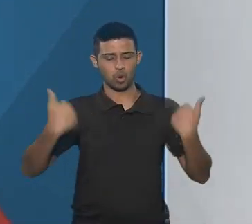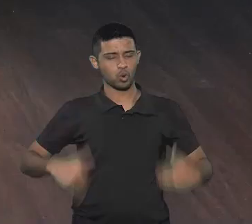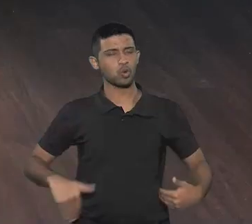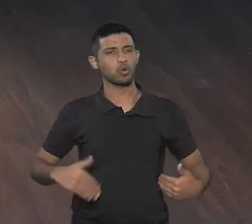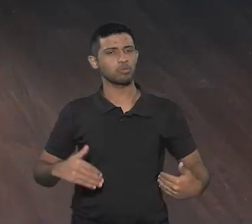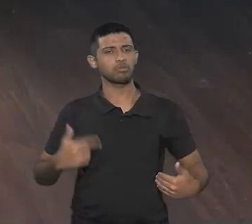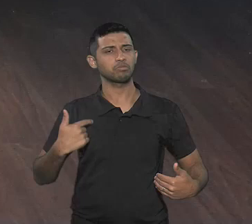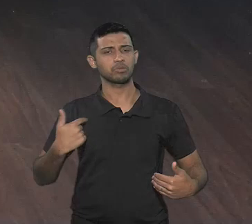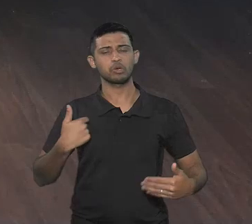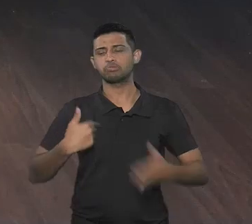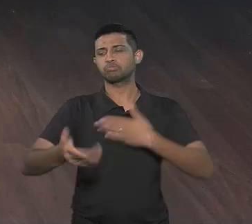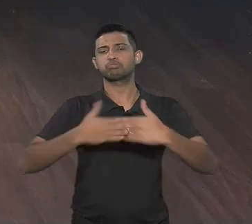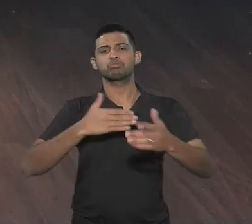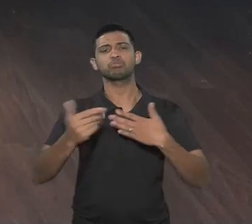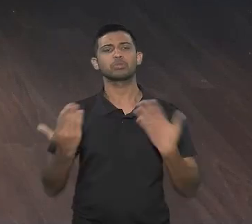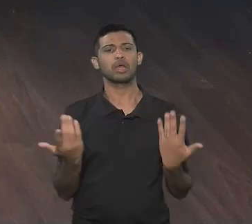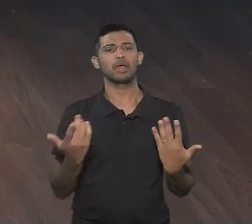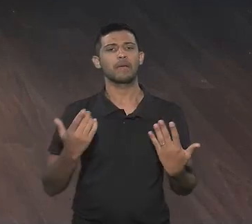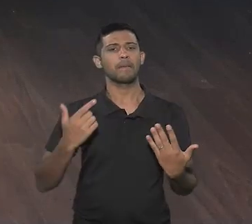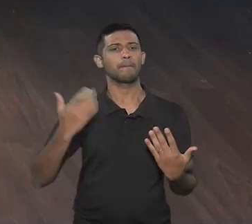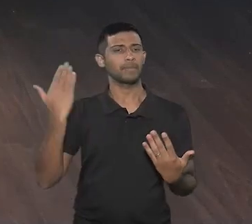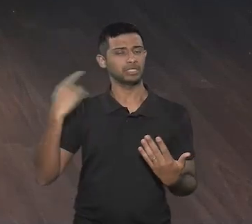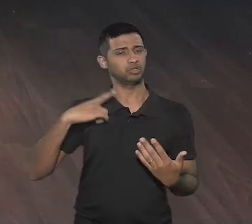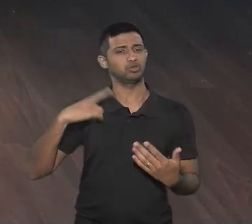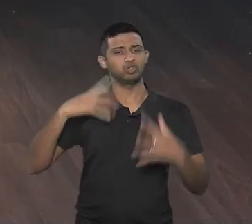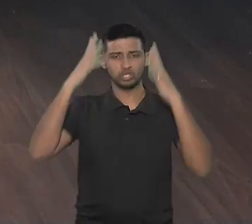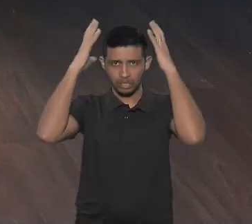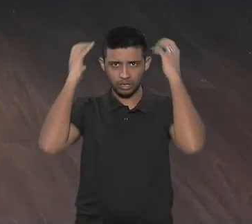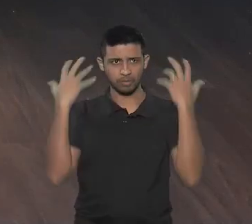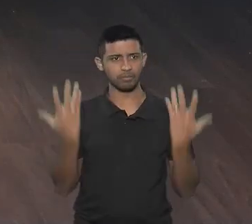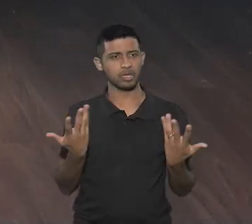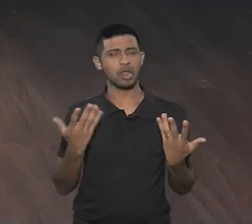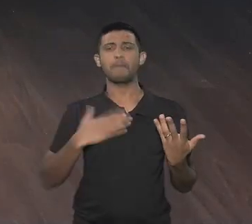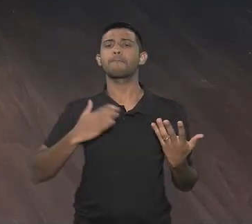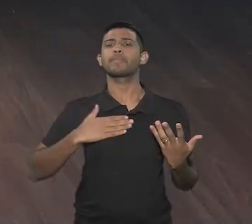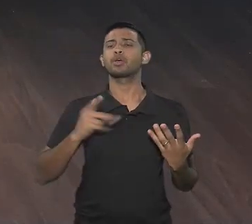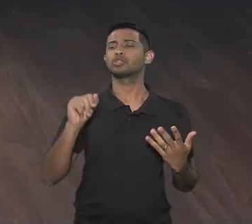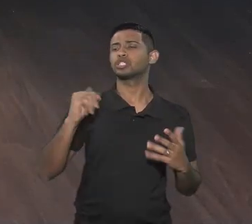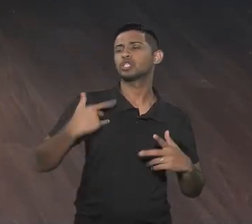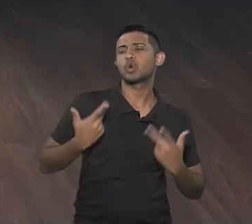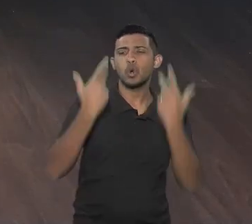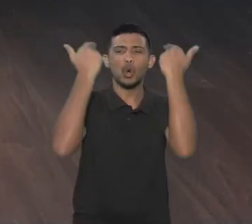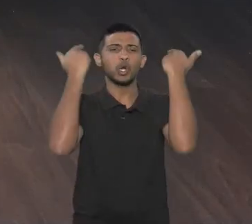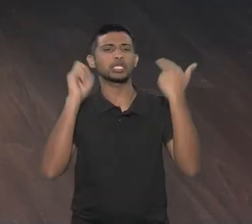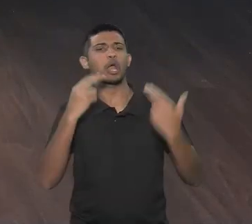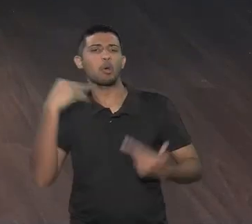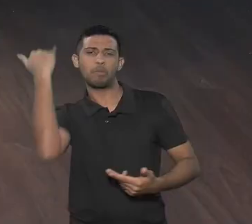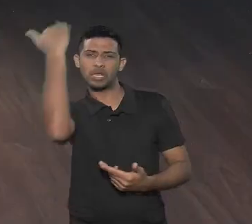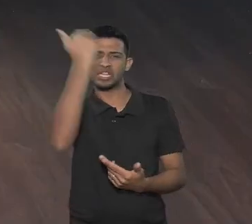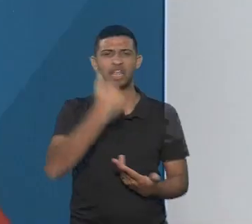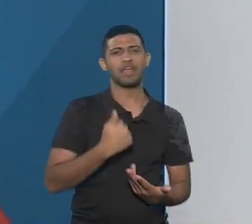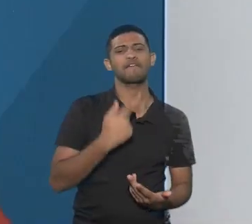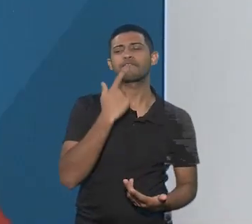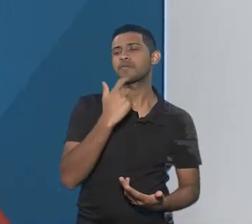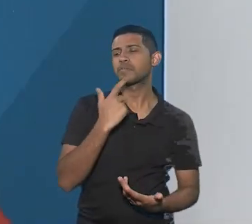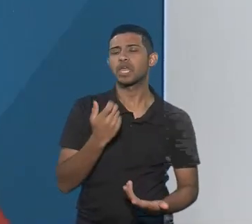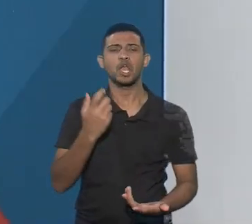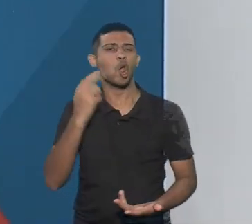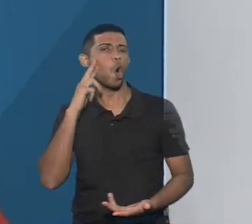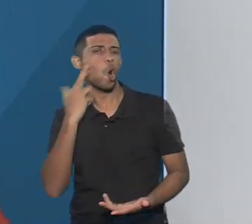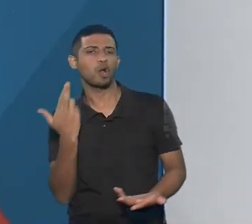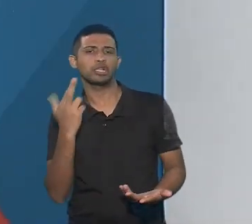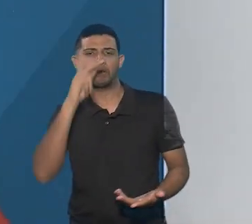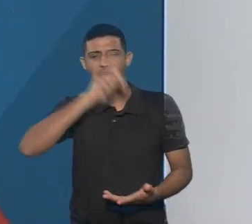eu faço o que eu quero. Quando eu tinha cabelo, eu cortava. O cabelo é meu. Se eu quiser pintar de vermelho,